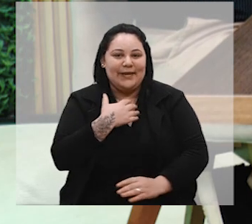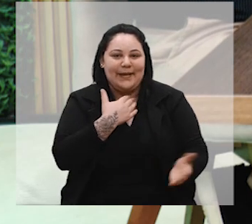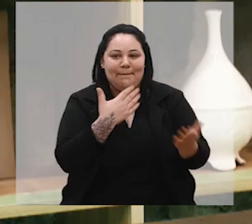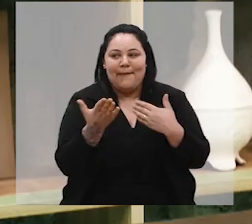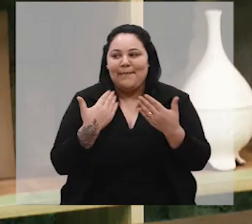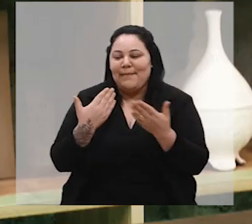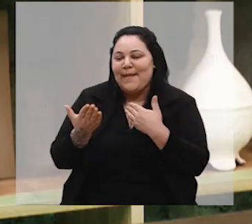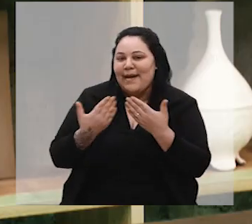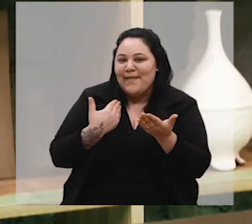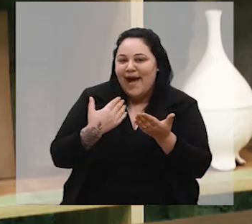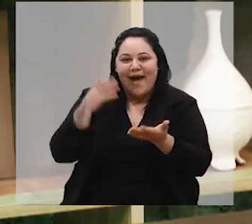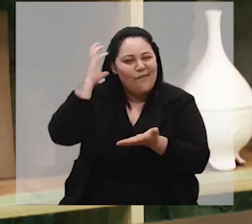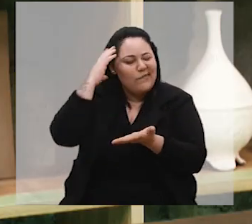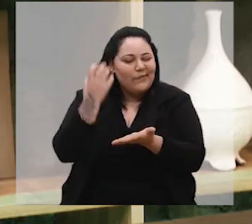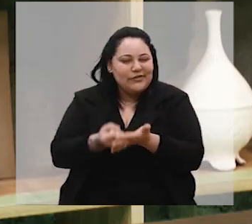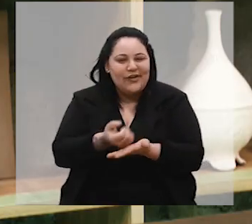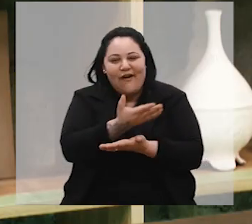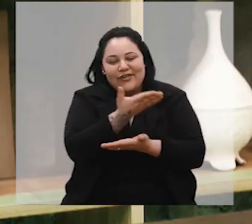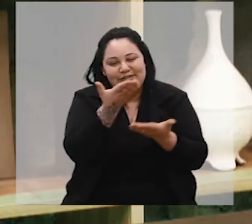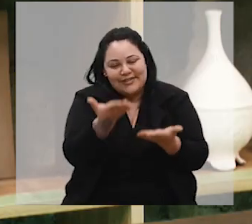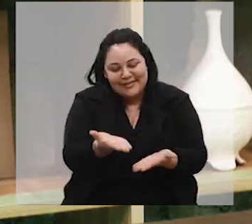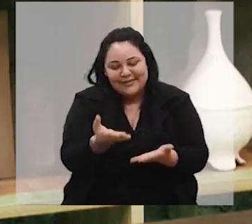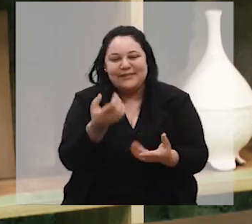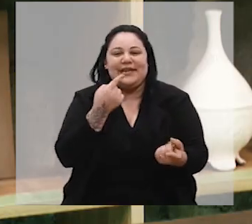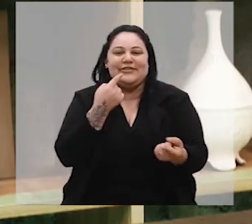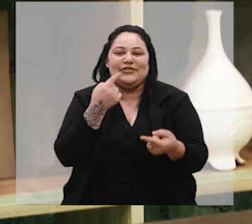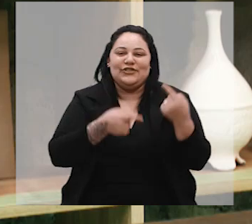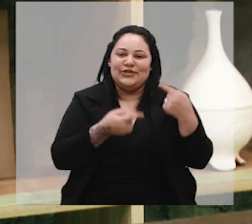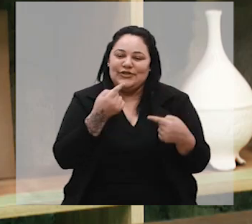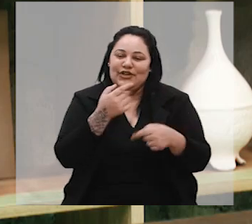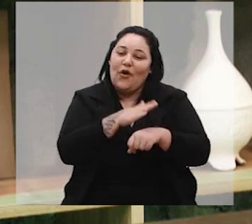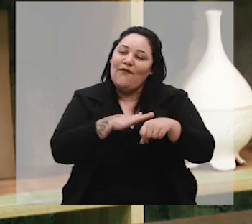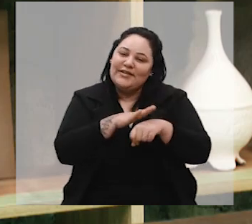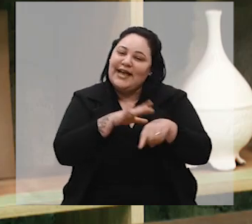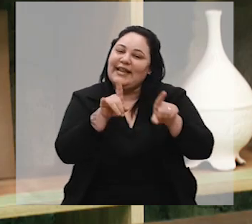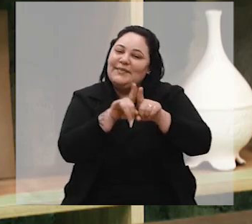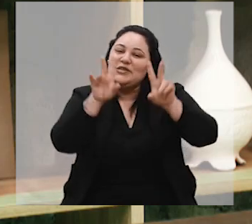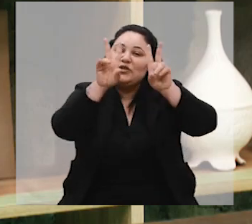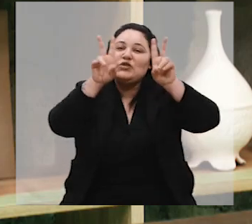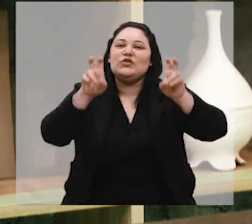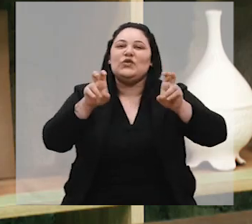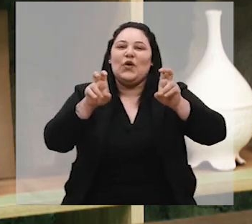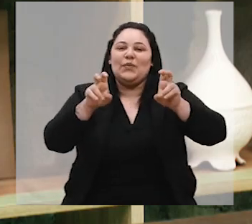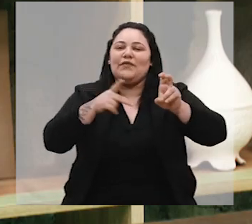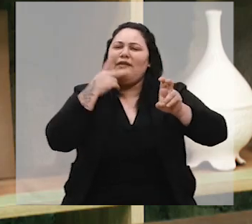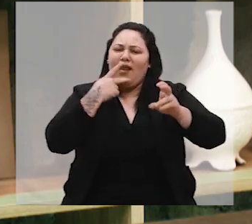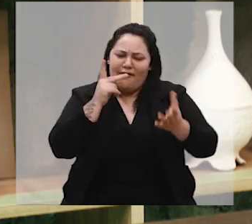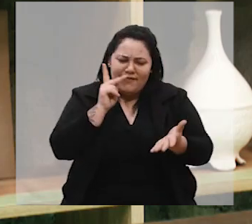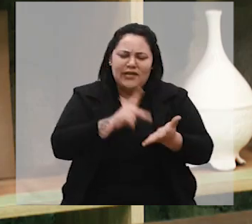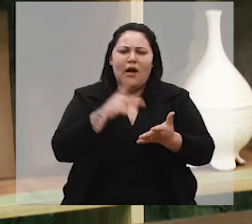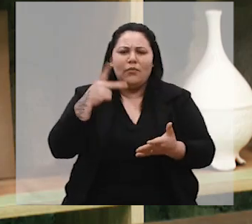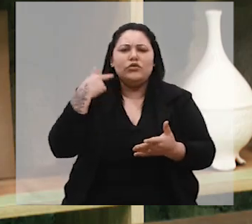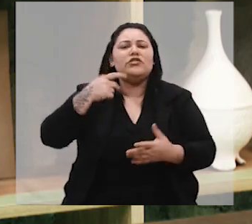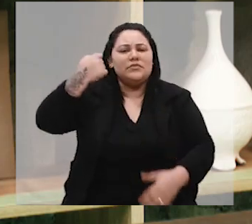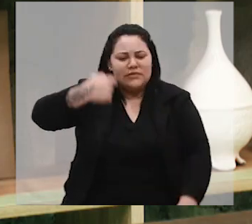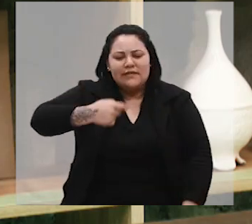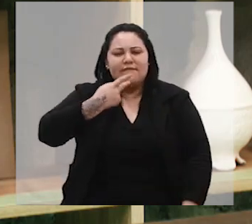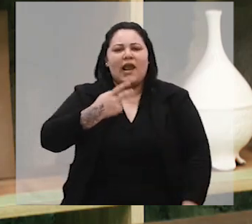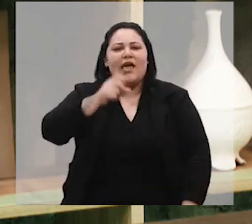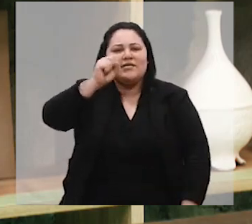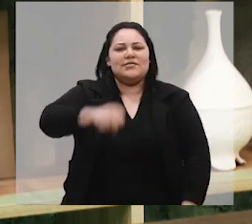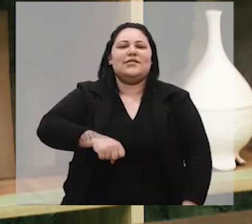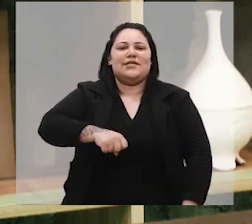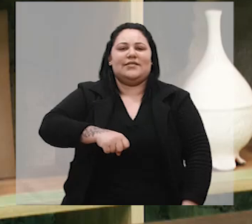Voto, Nossa Voz, que trouxe pra mesa, pro podcast, pra gente discutir e conversar sobre isso, né? Tirar o estigma da política. Não, política tem que falar